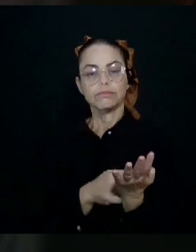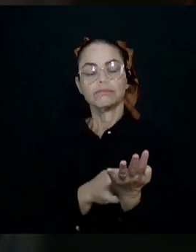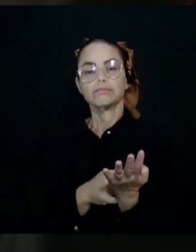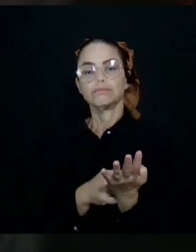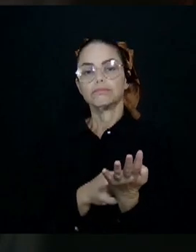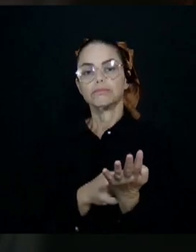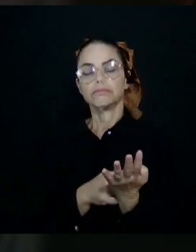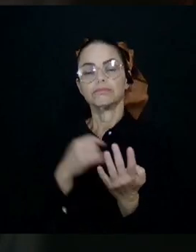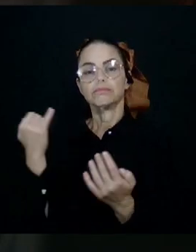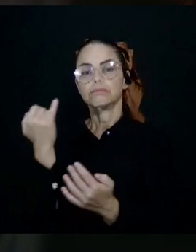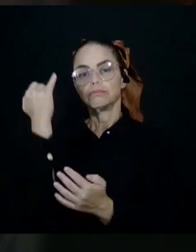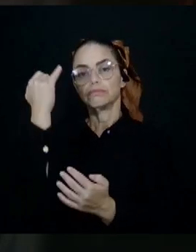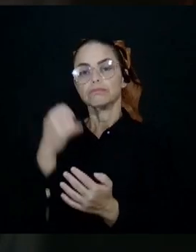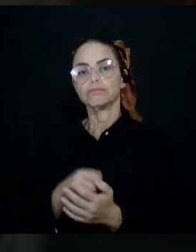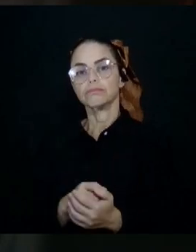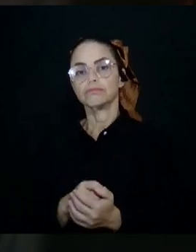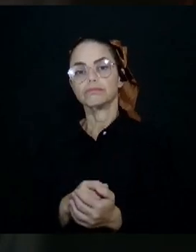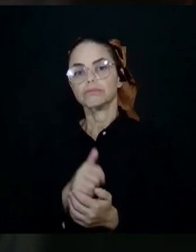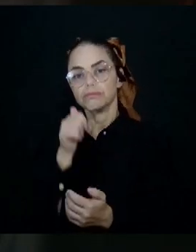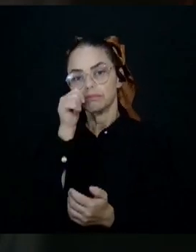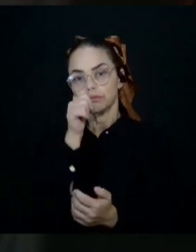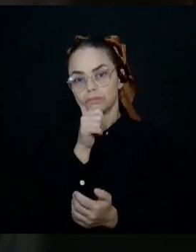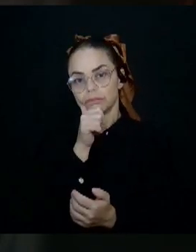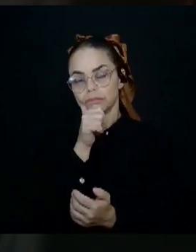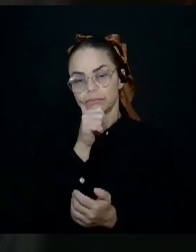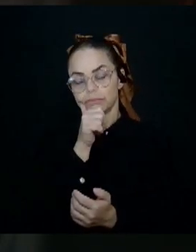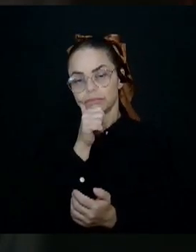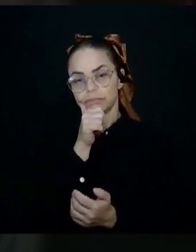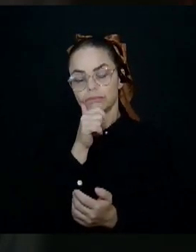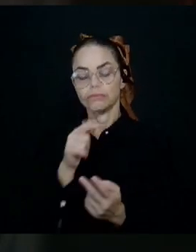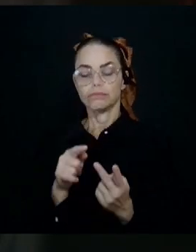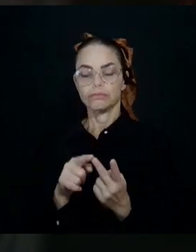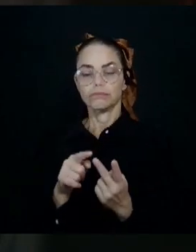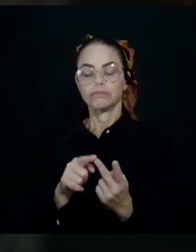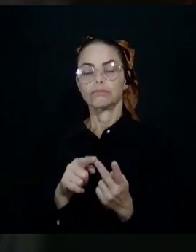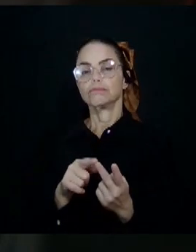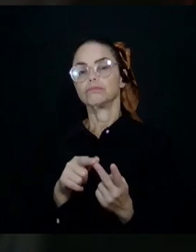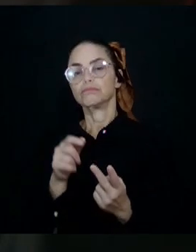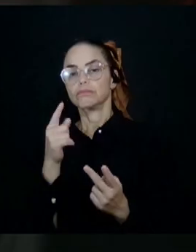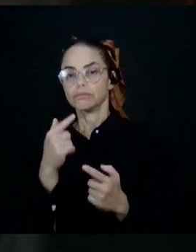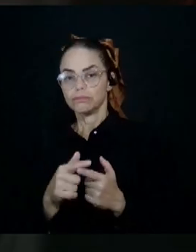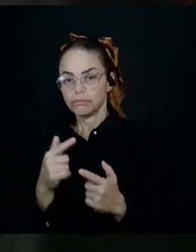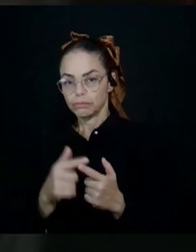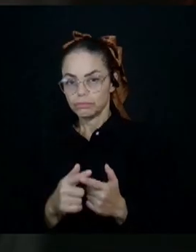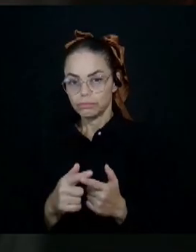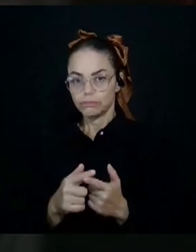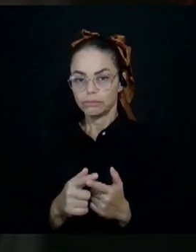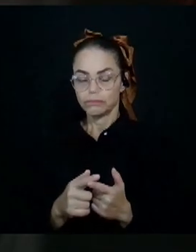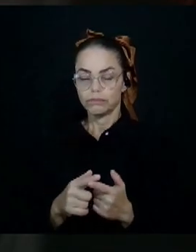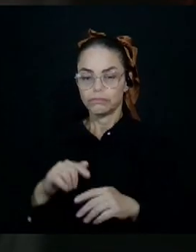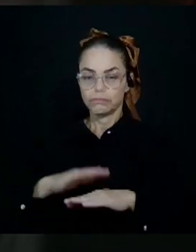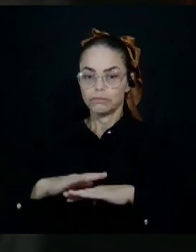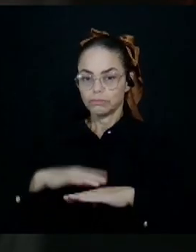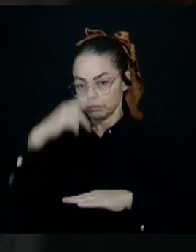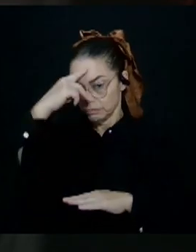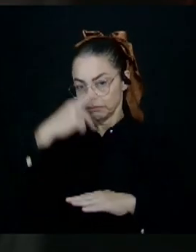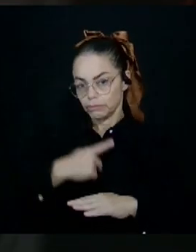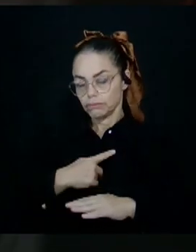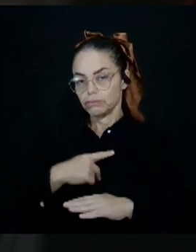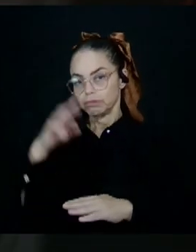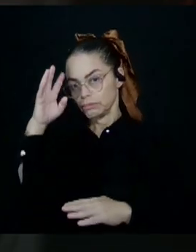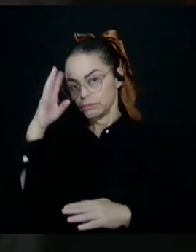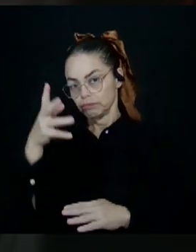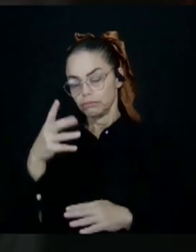questão de mulher e mulher, né? Por que que uma mulher autônoma, uma mulher que decide ficar